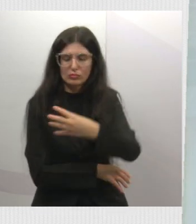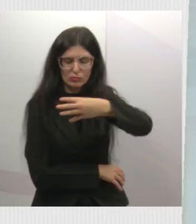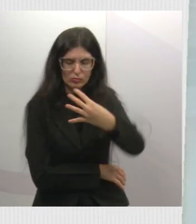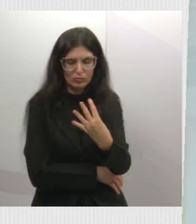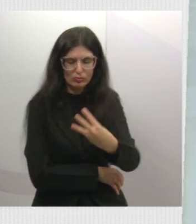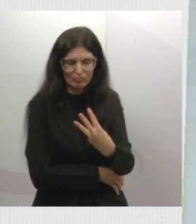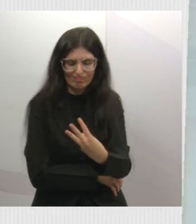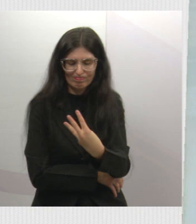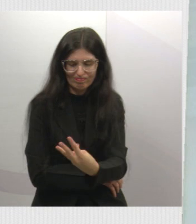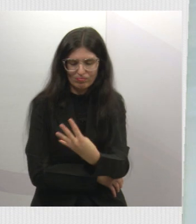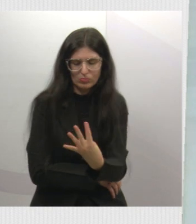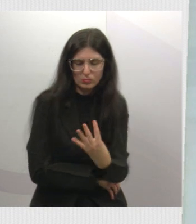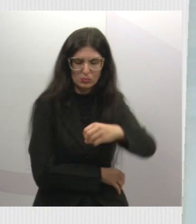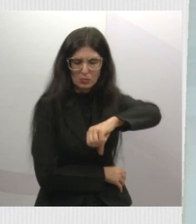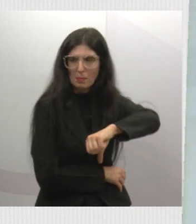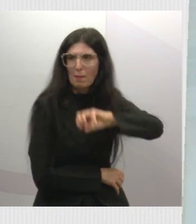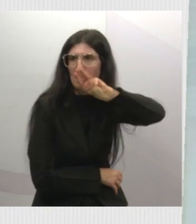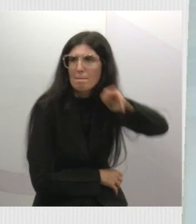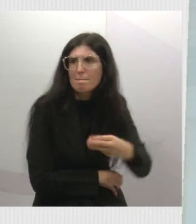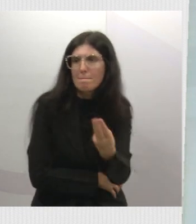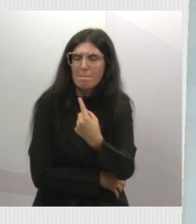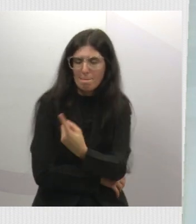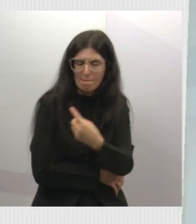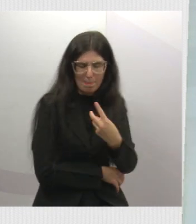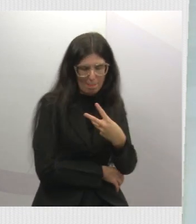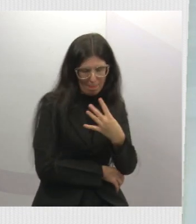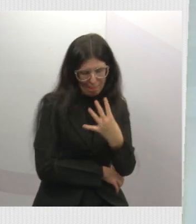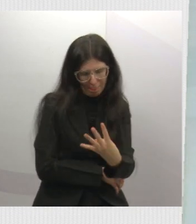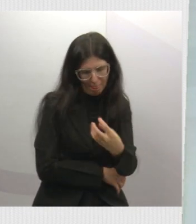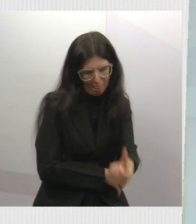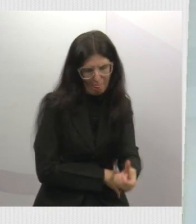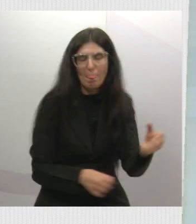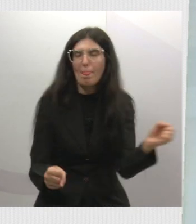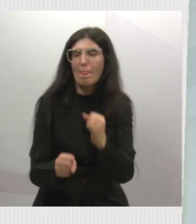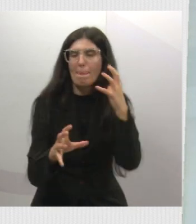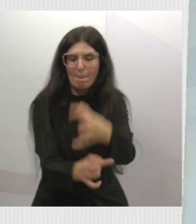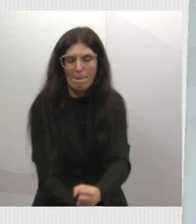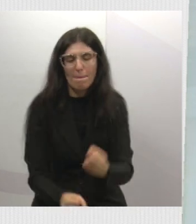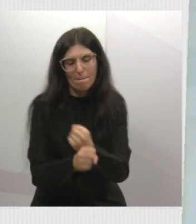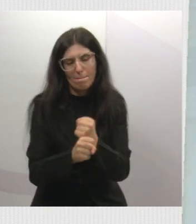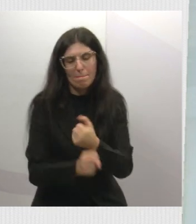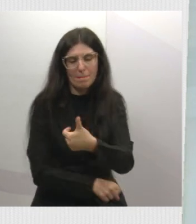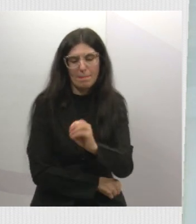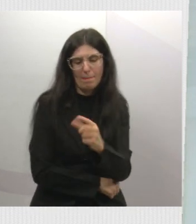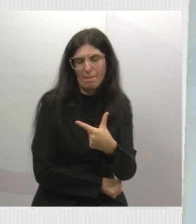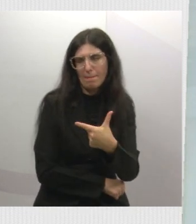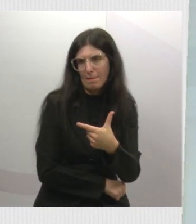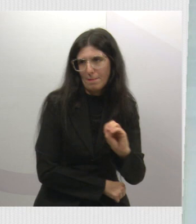349.146.000 previsto para o ano de 2020, e realizado até o primeiro quadrimestre,